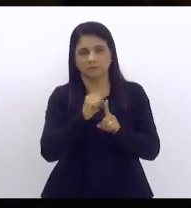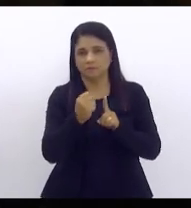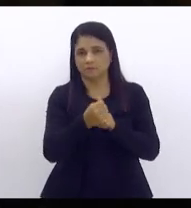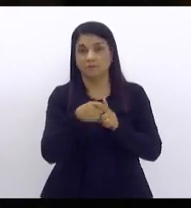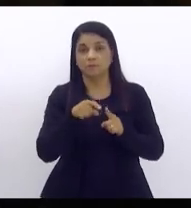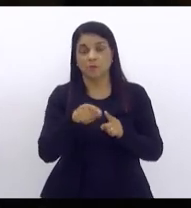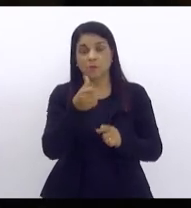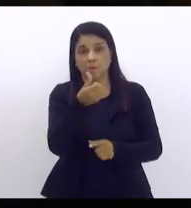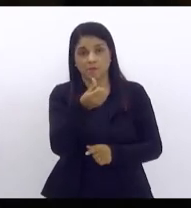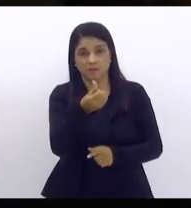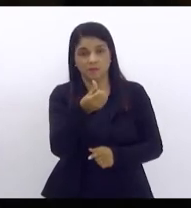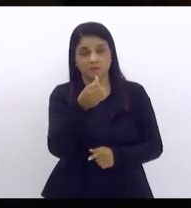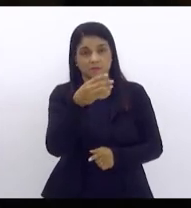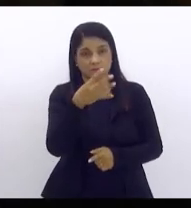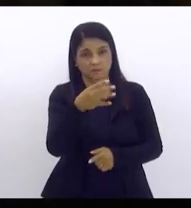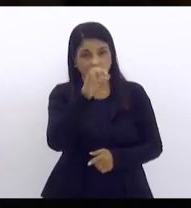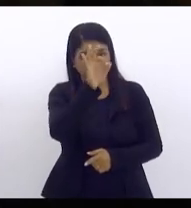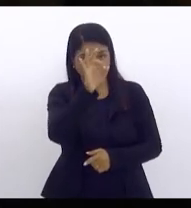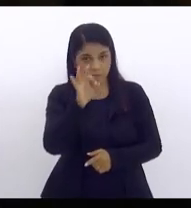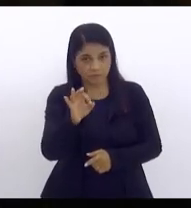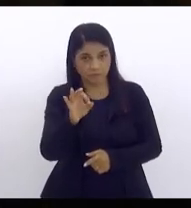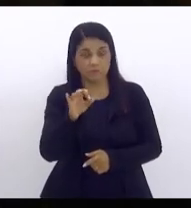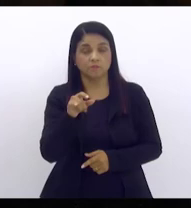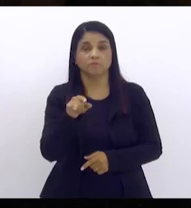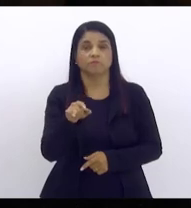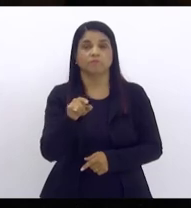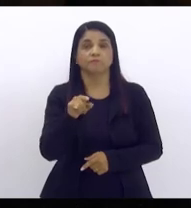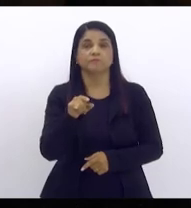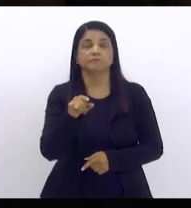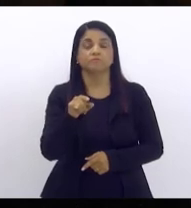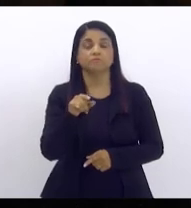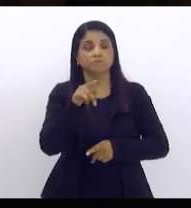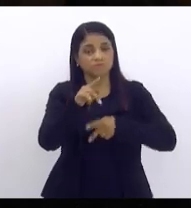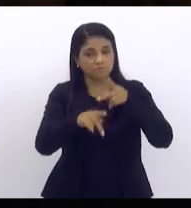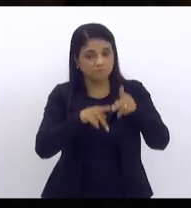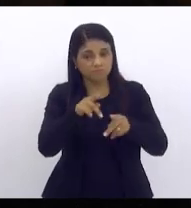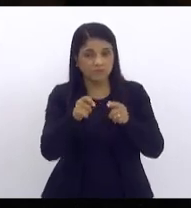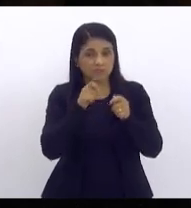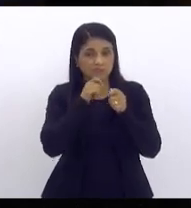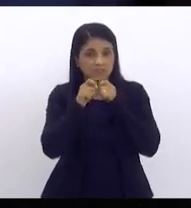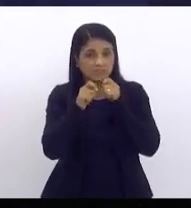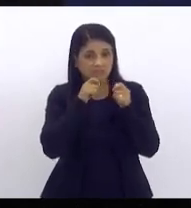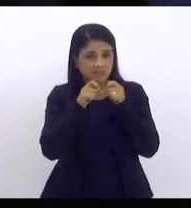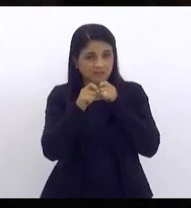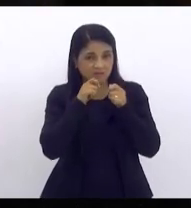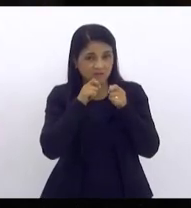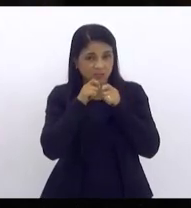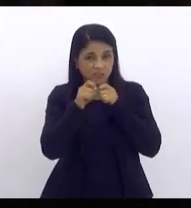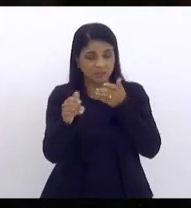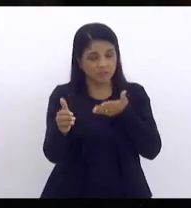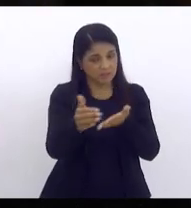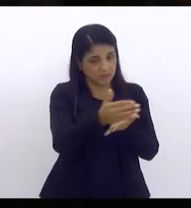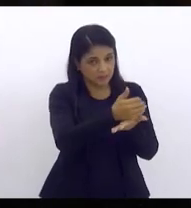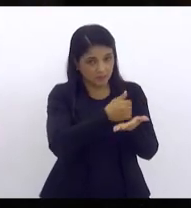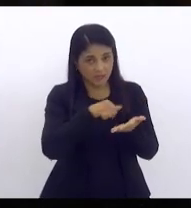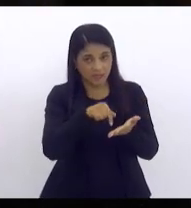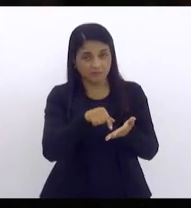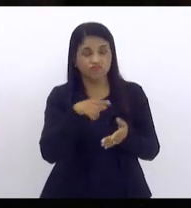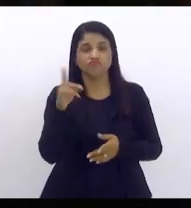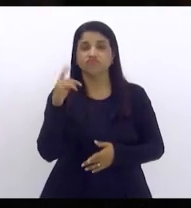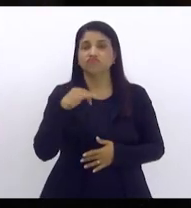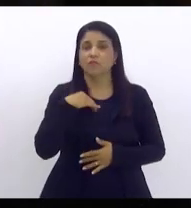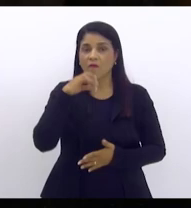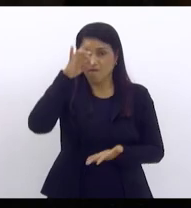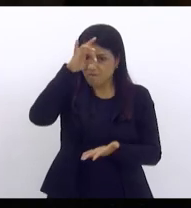de 64,6% da população que foi entrevistada nessa entrevista afirma ter